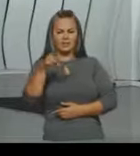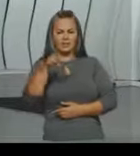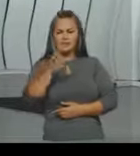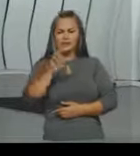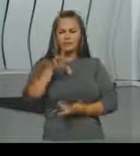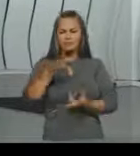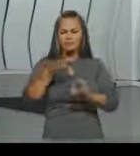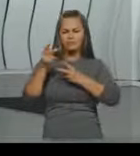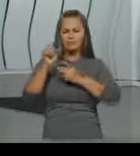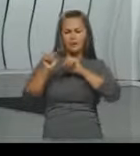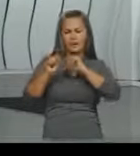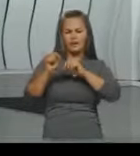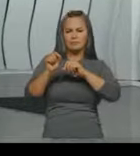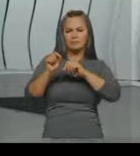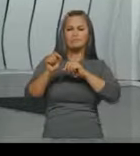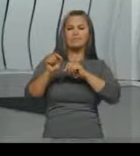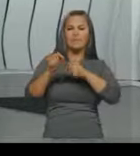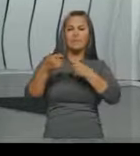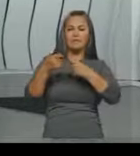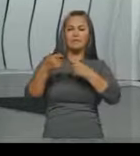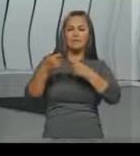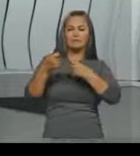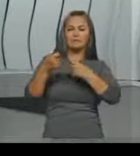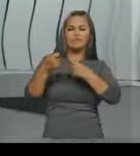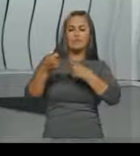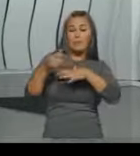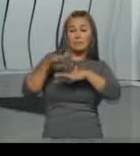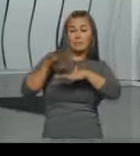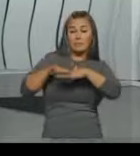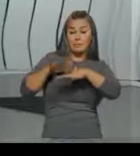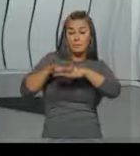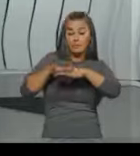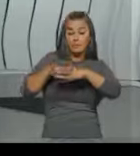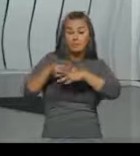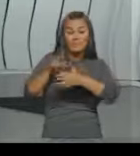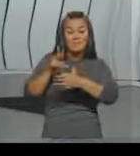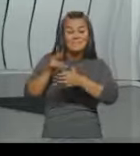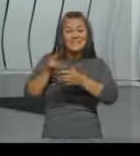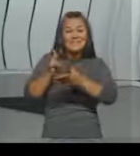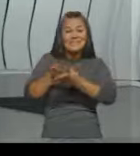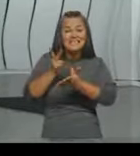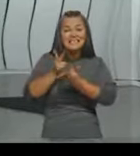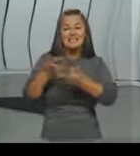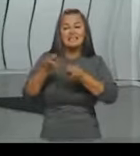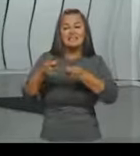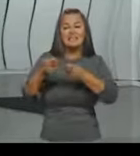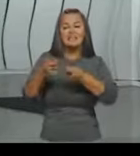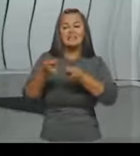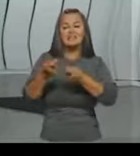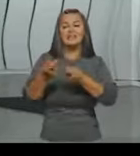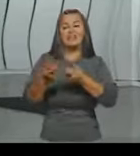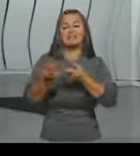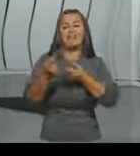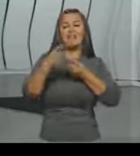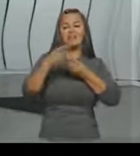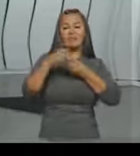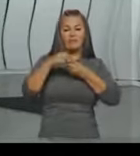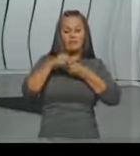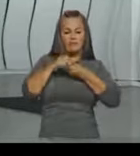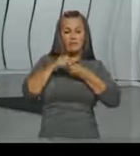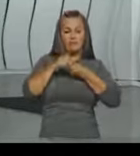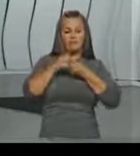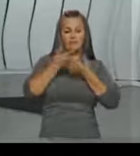muita coisa. Está com aqueles conteúdos lá do 5º ano, 6º ano, 7º ano. Então a gente tem que sempre voltar. Isso